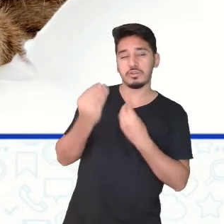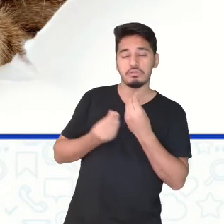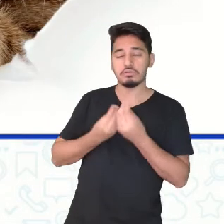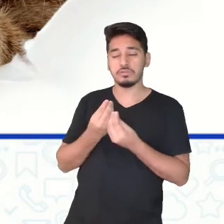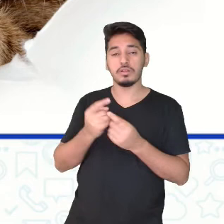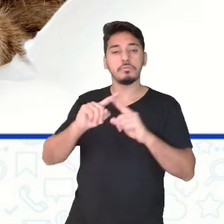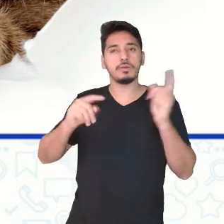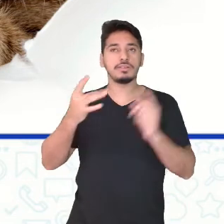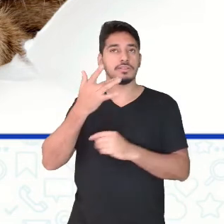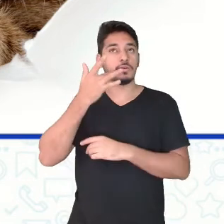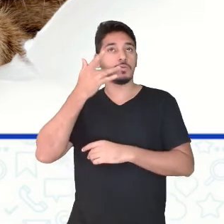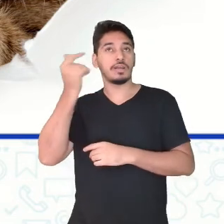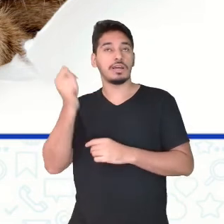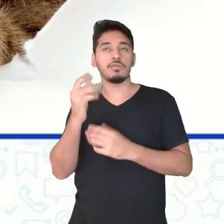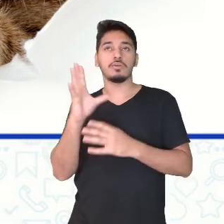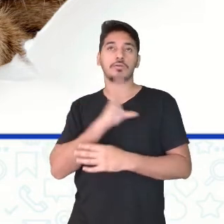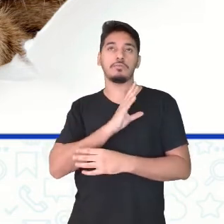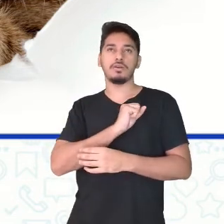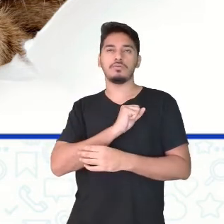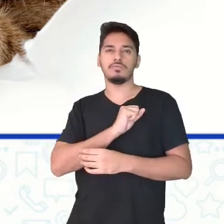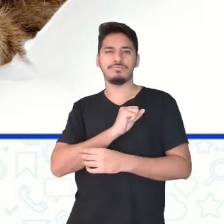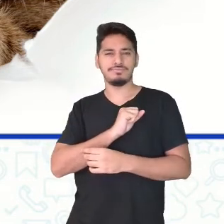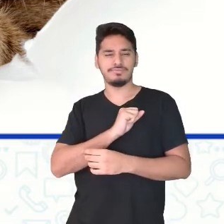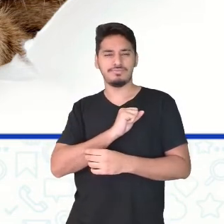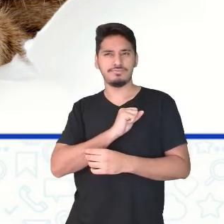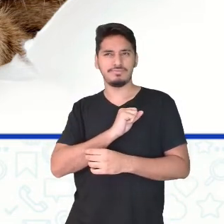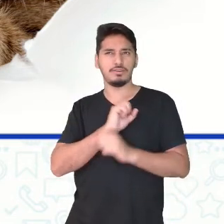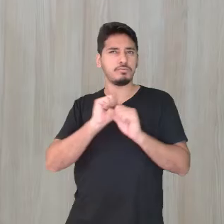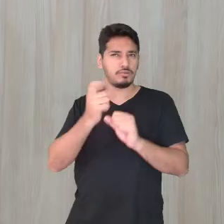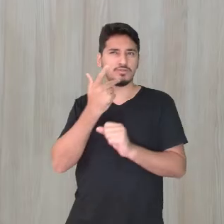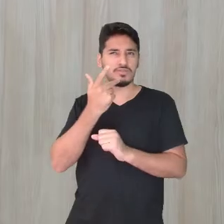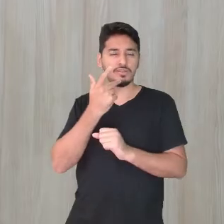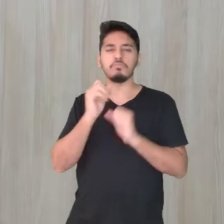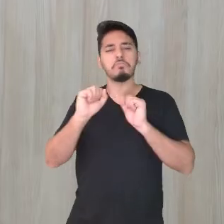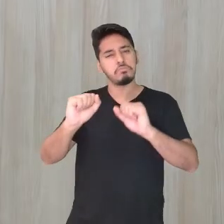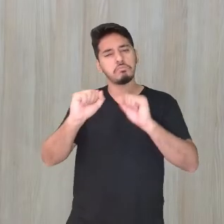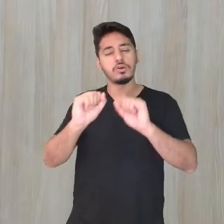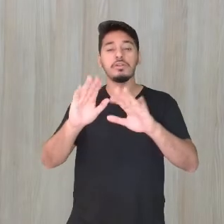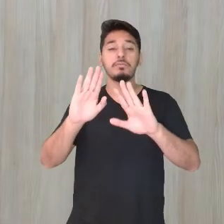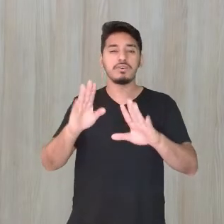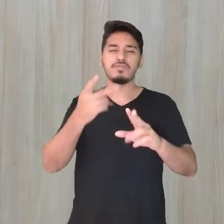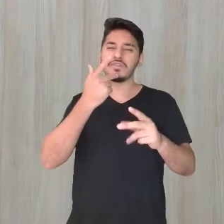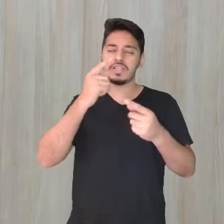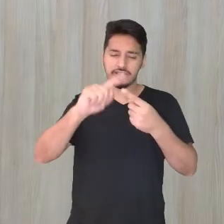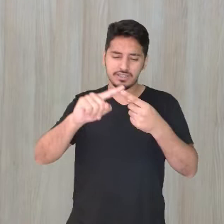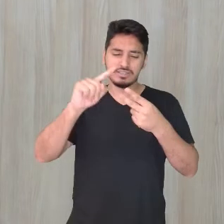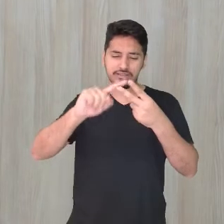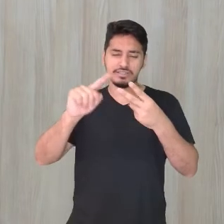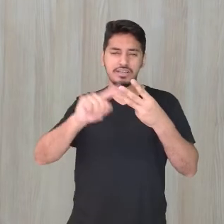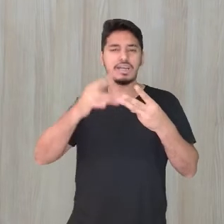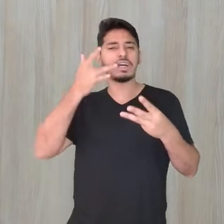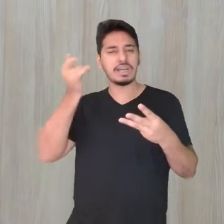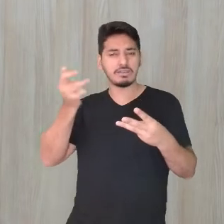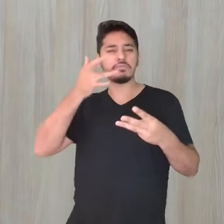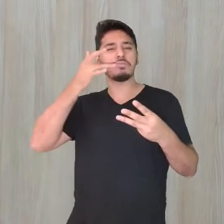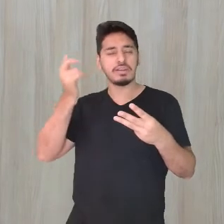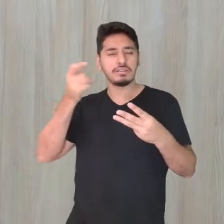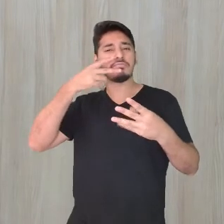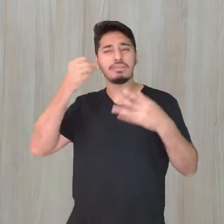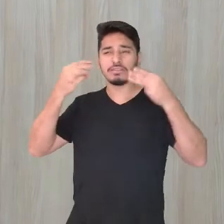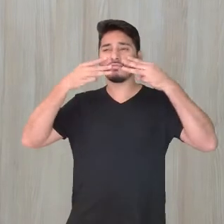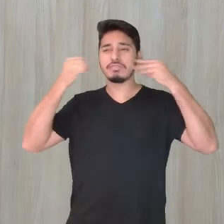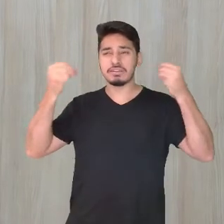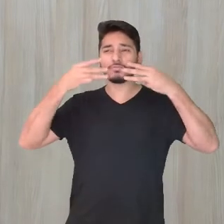mas é um gato muito amado. Eu posso falar assim? Posso, mas aí eu vou repetir 3 vezes a minha